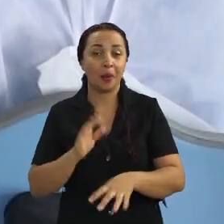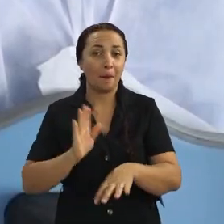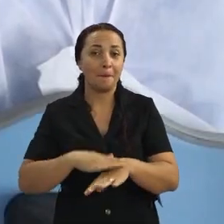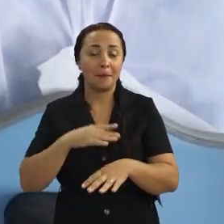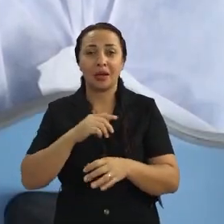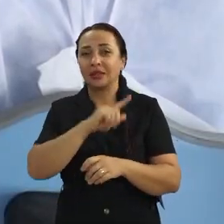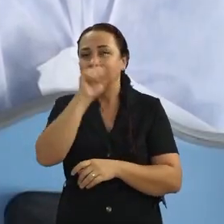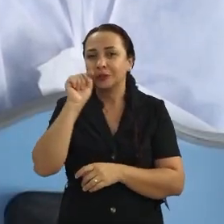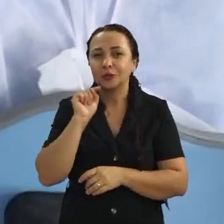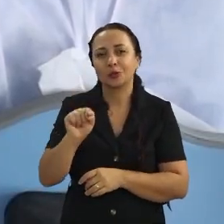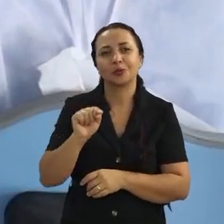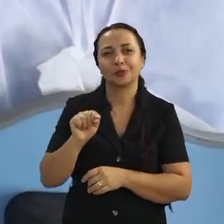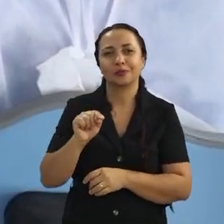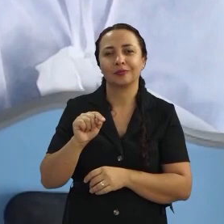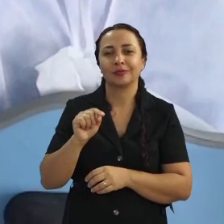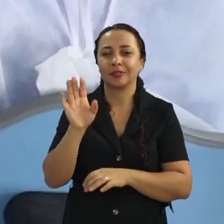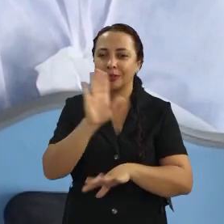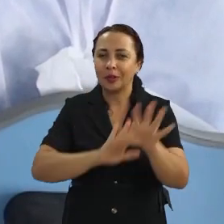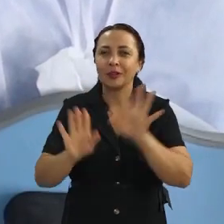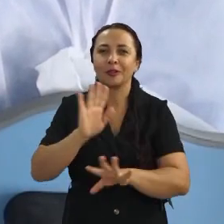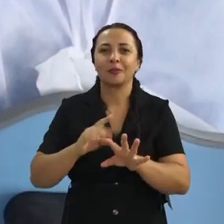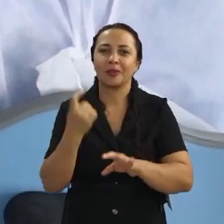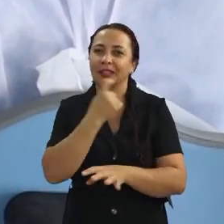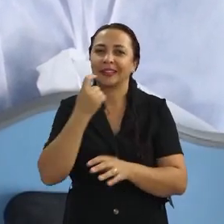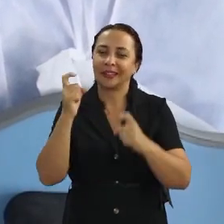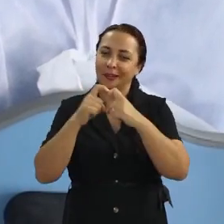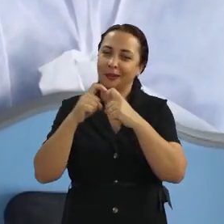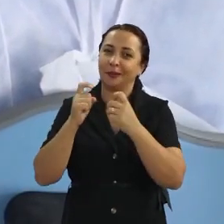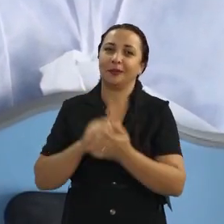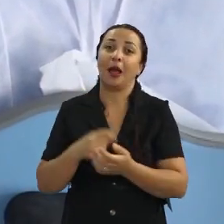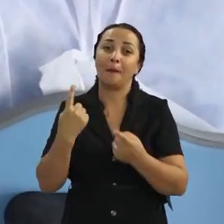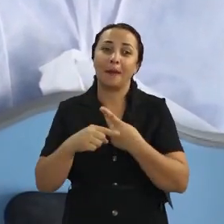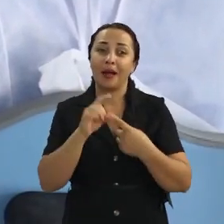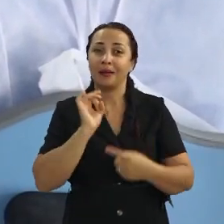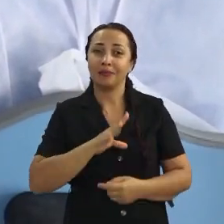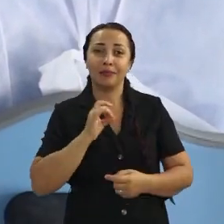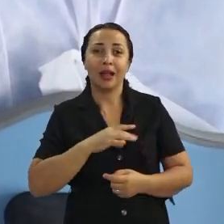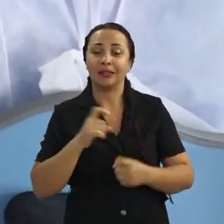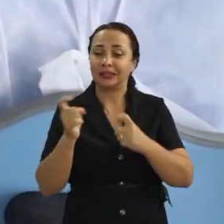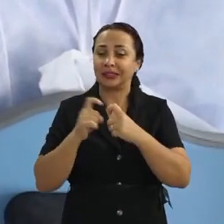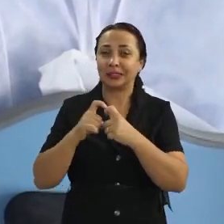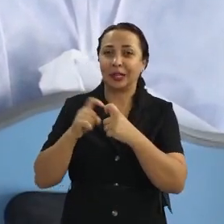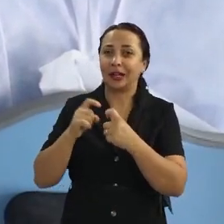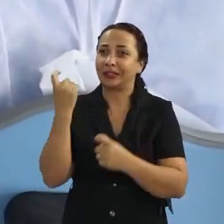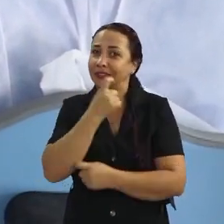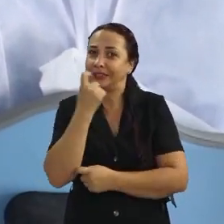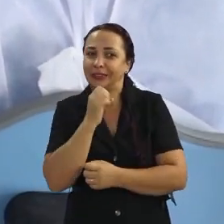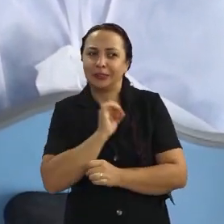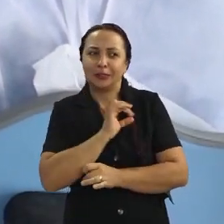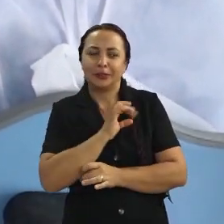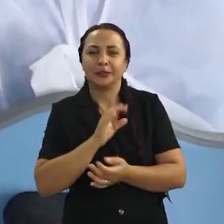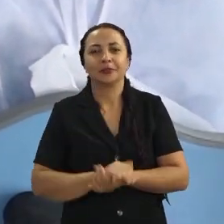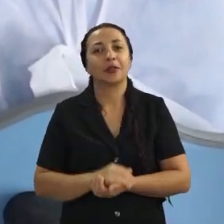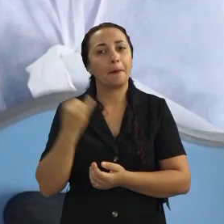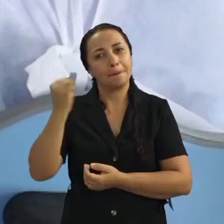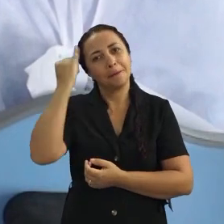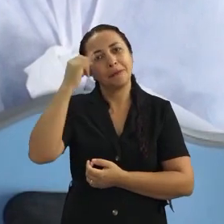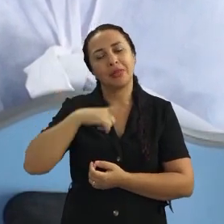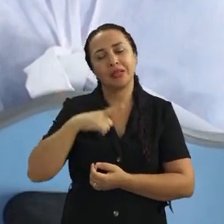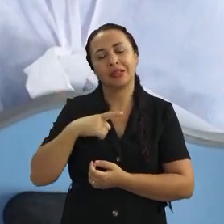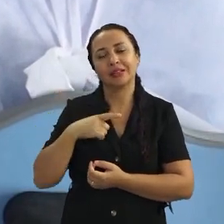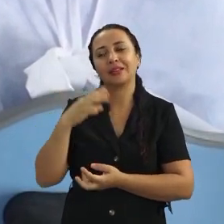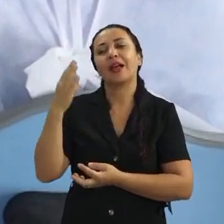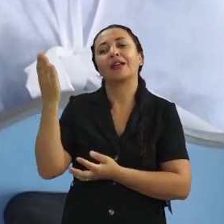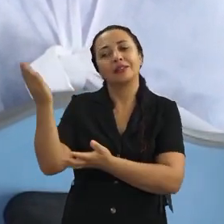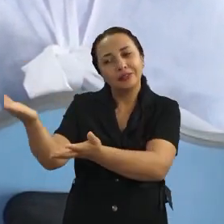das principais questões do atendimento odontológico que as pessoas têm medo do dentista do dentista um grau então é muito importante